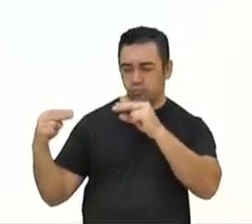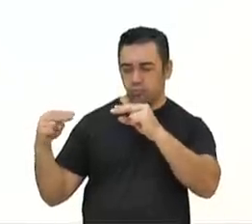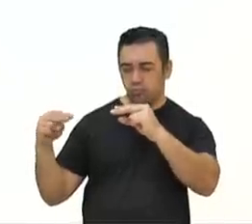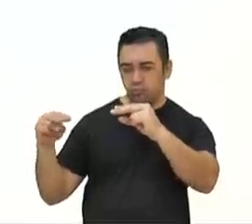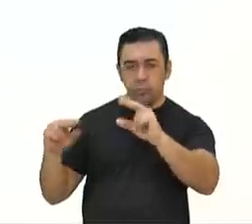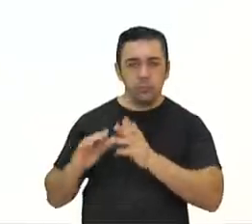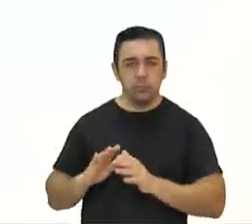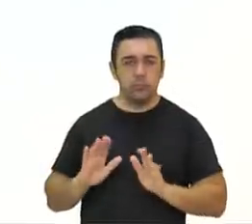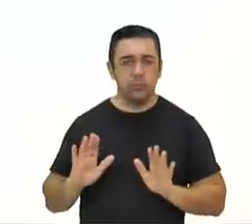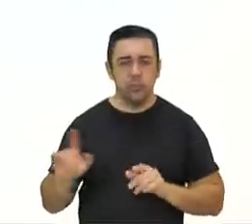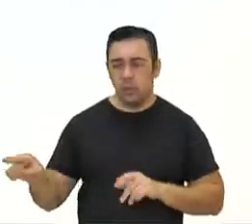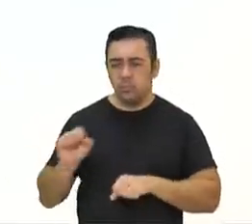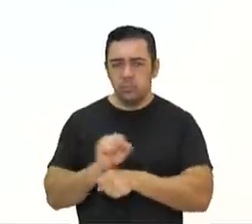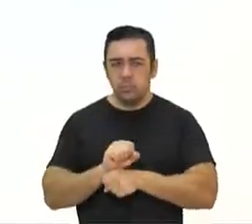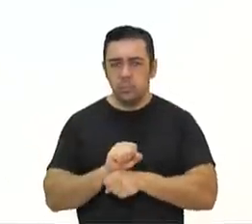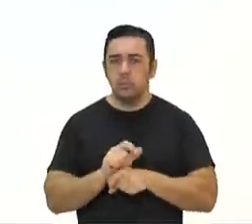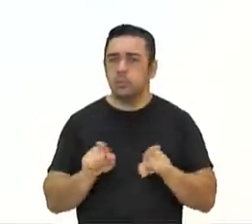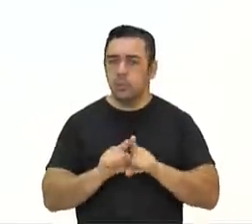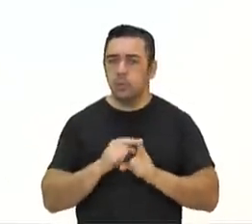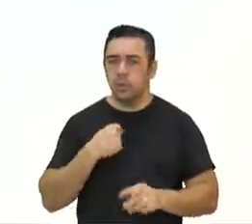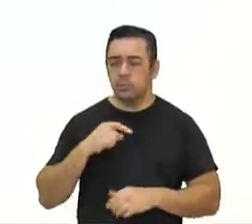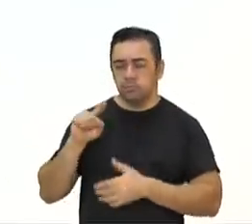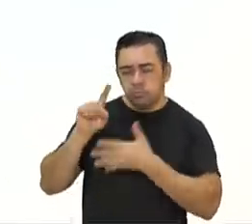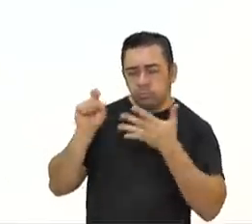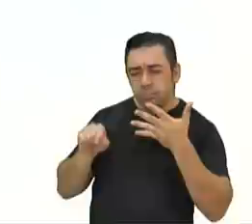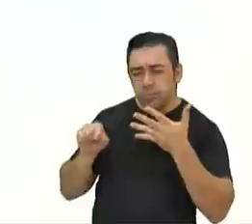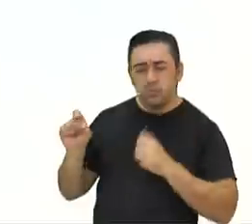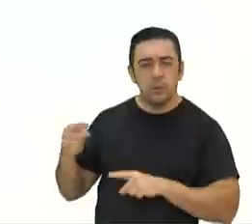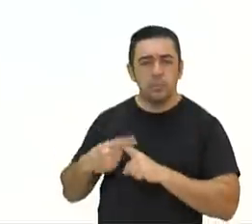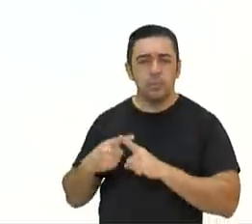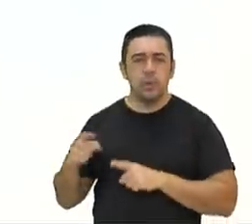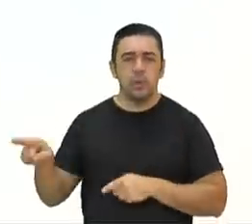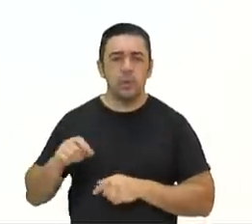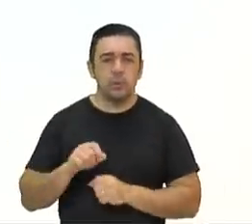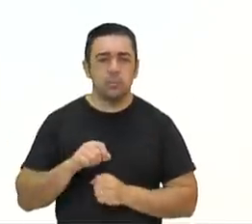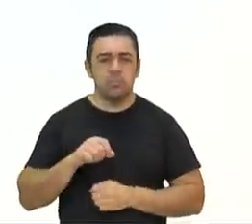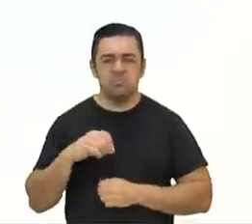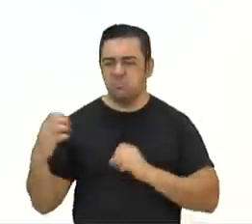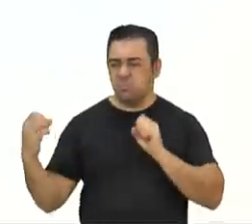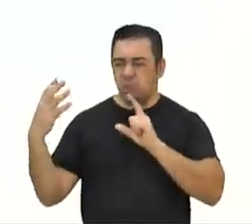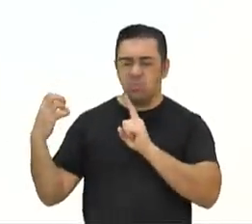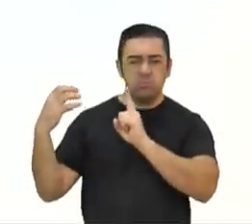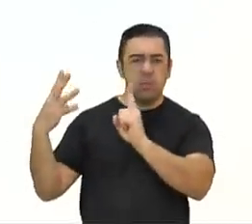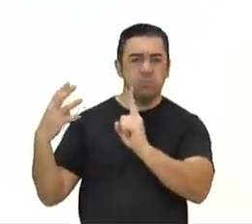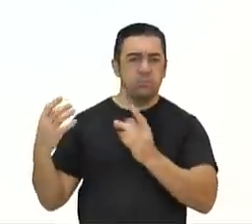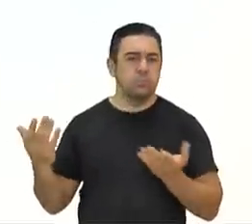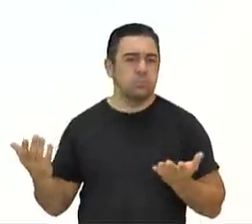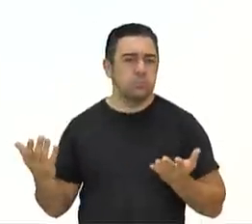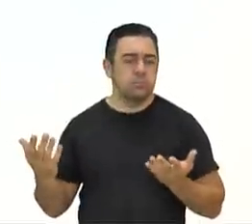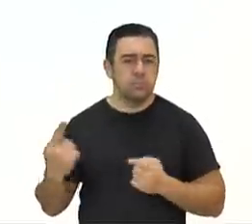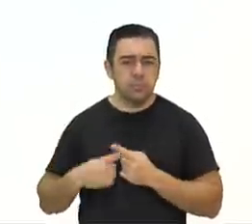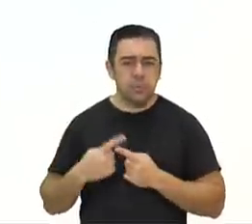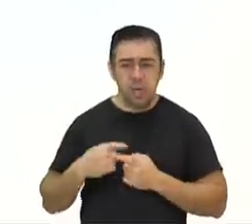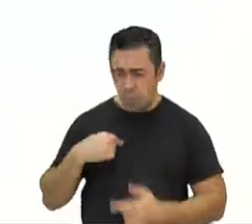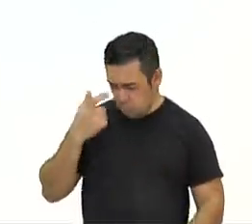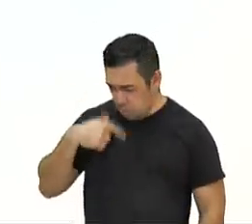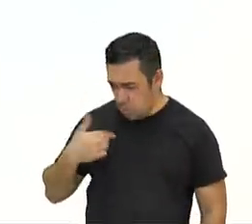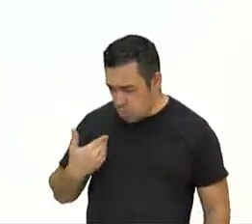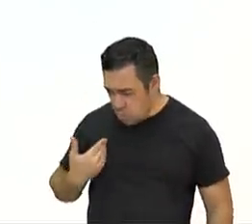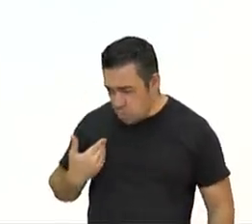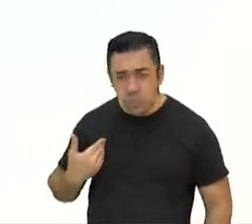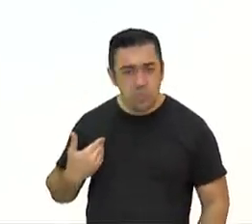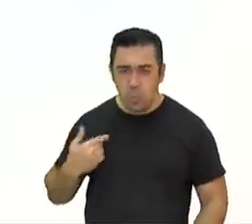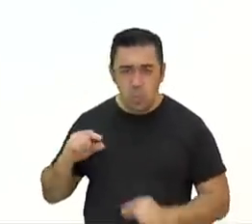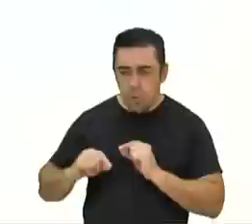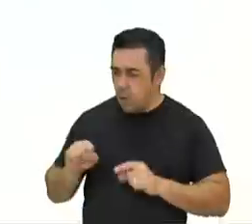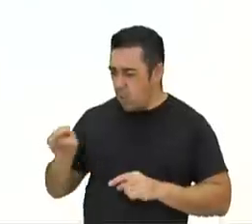que não deixa de ser intrigante. O que leva o cachorro a latir ou a não latir? É alguma coisa comigo? Ou alguma